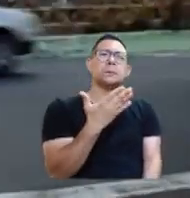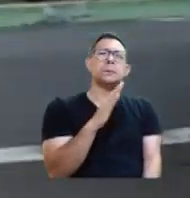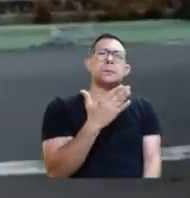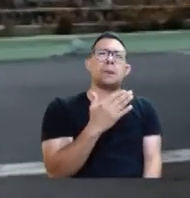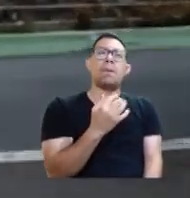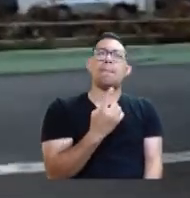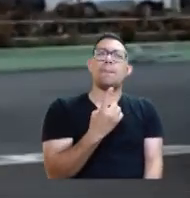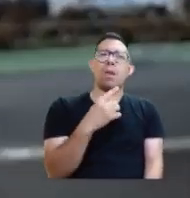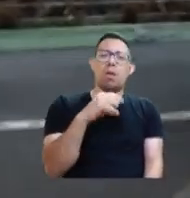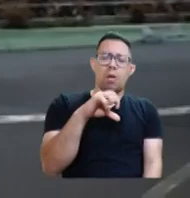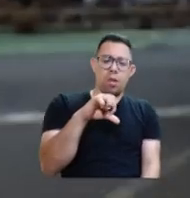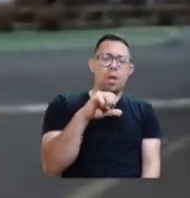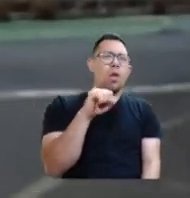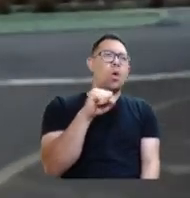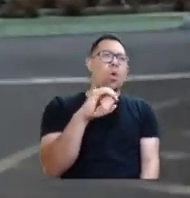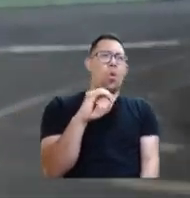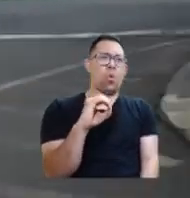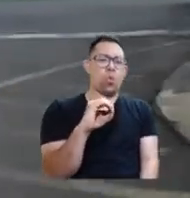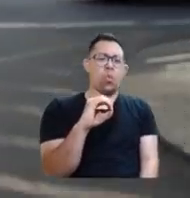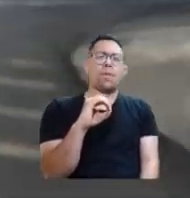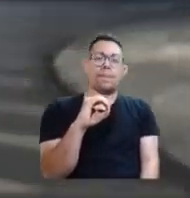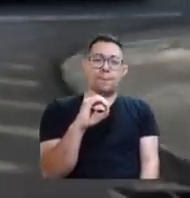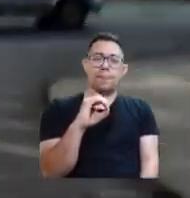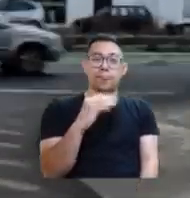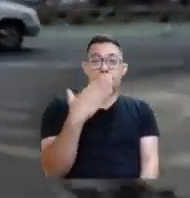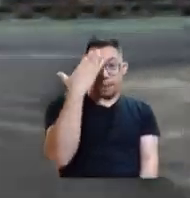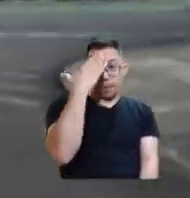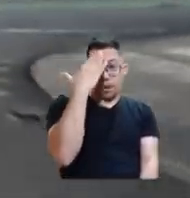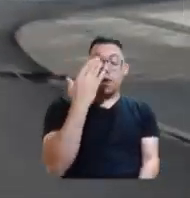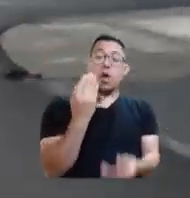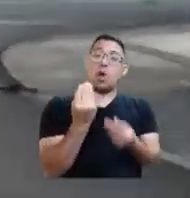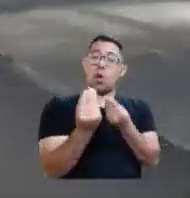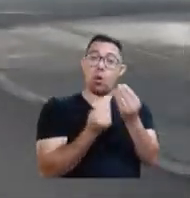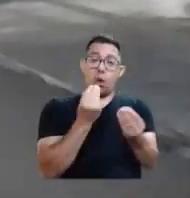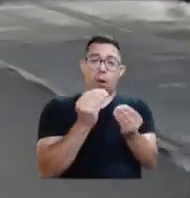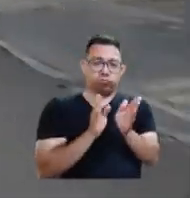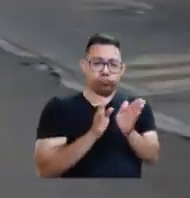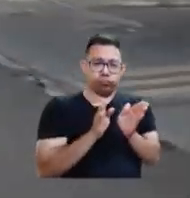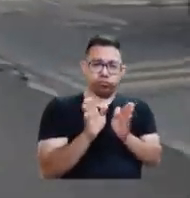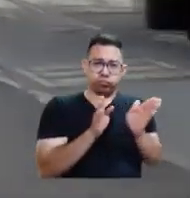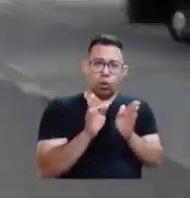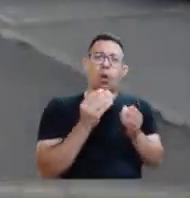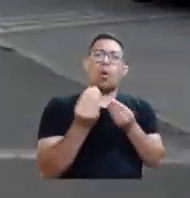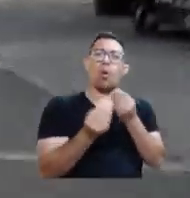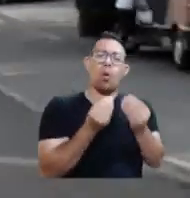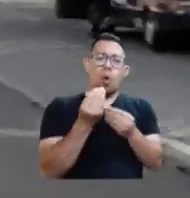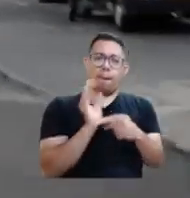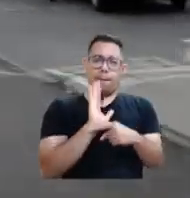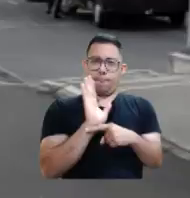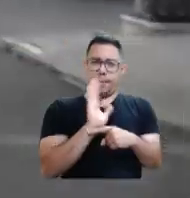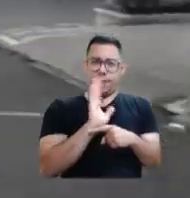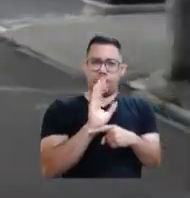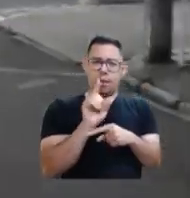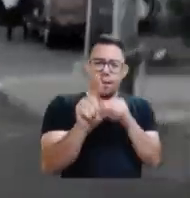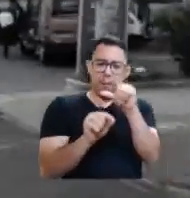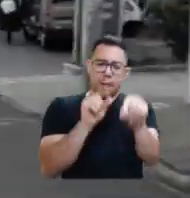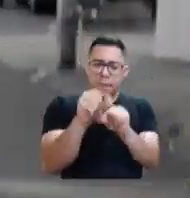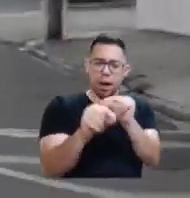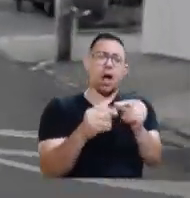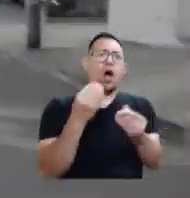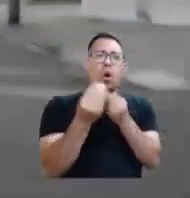de 1980, para saber mais sobre como era o acesso aos filmes naquele tempo